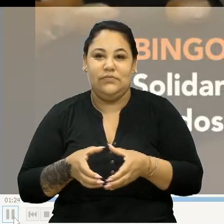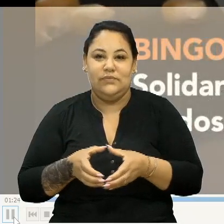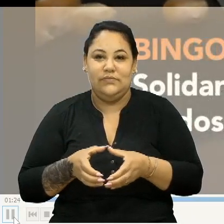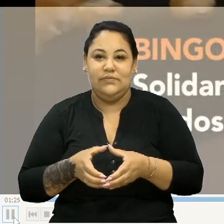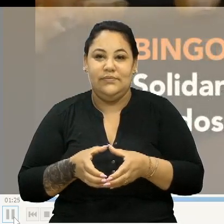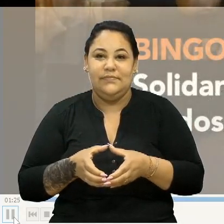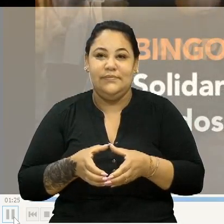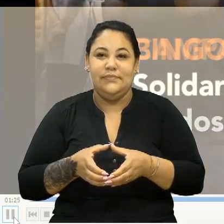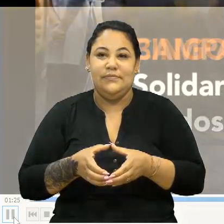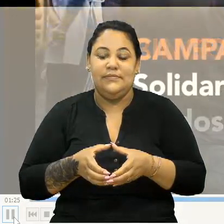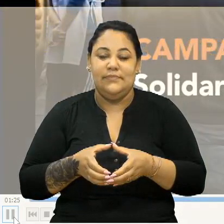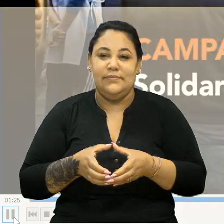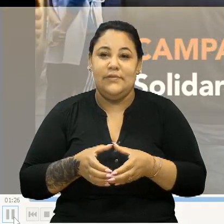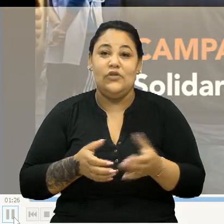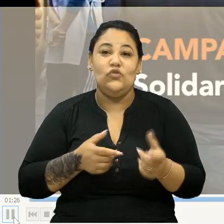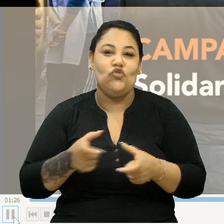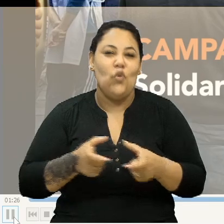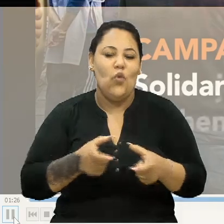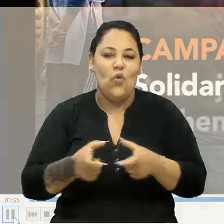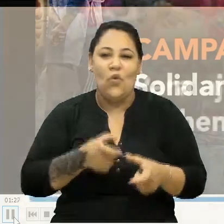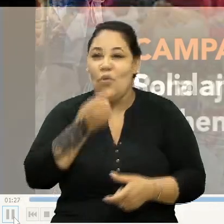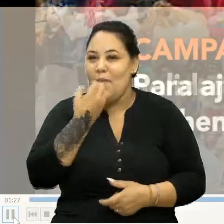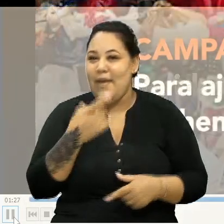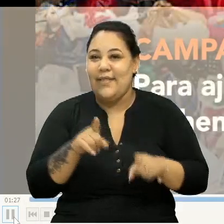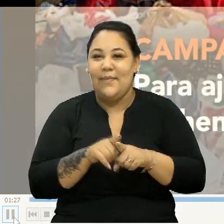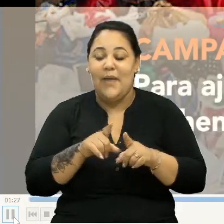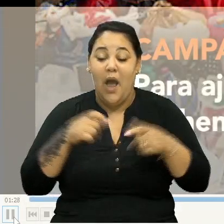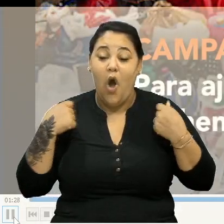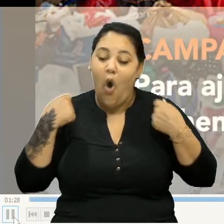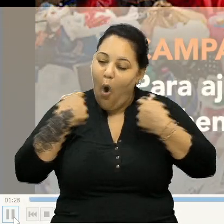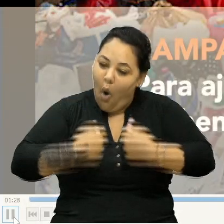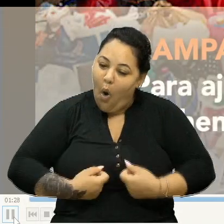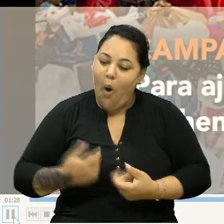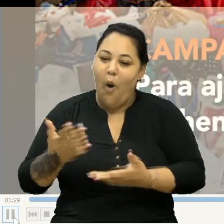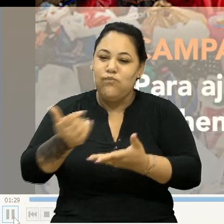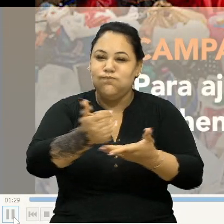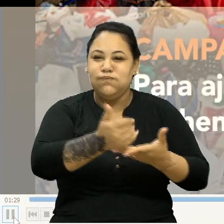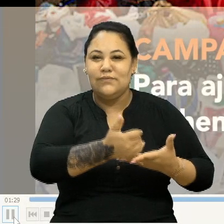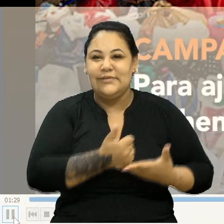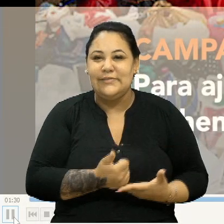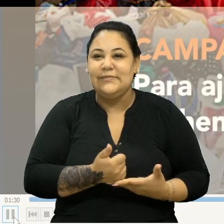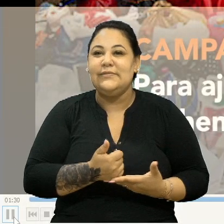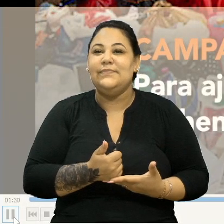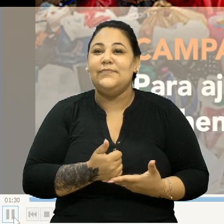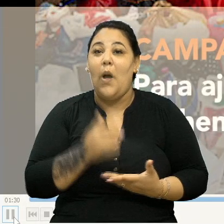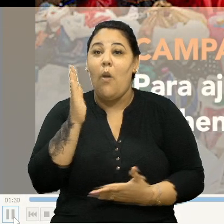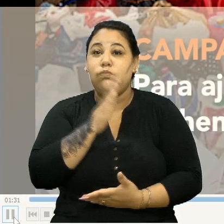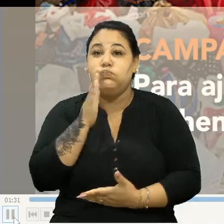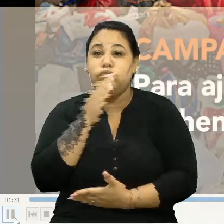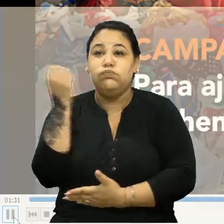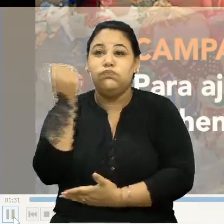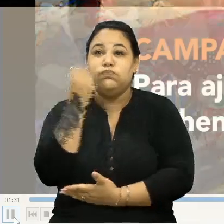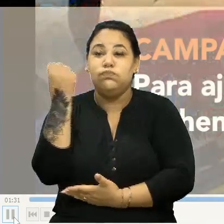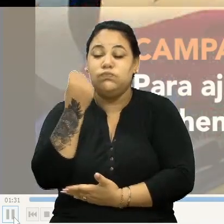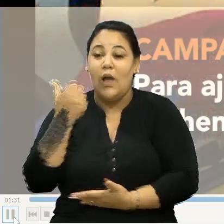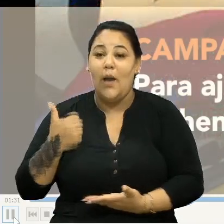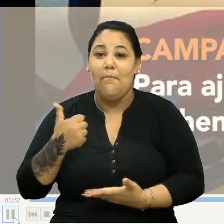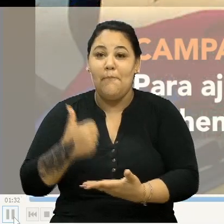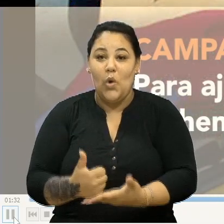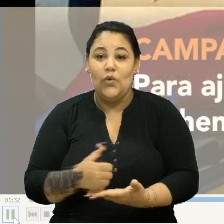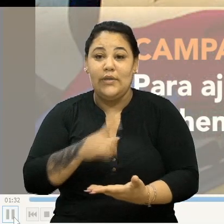bingo do bem, campanha do agasalho, campanha emergencial em apoio às famílias